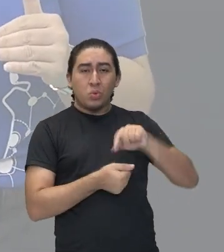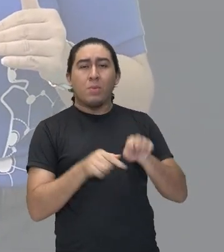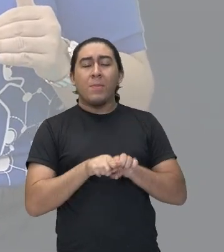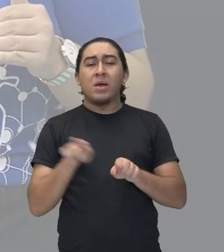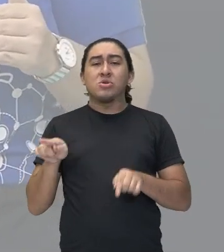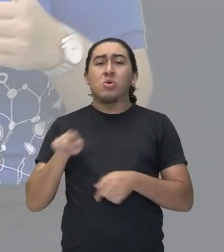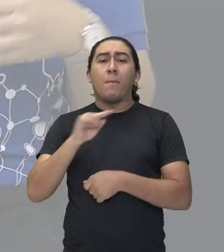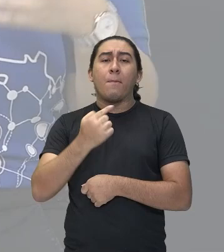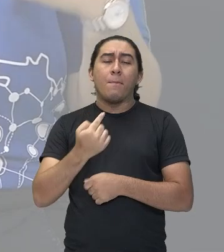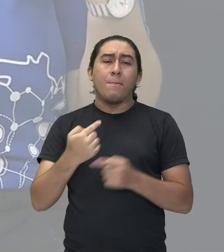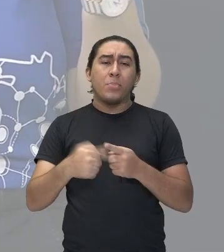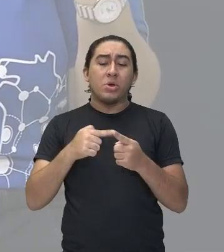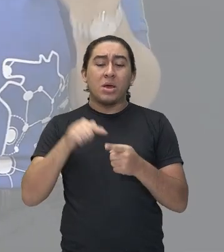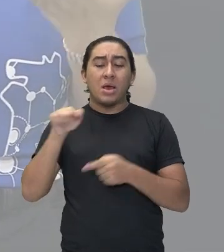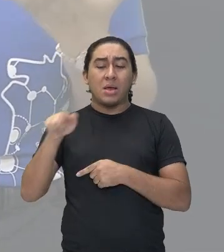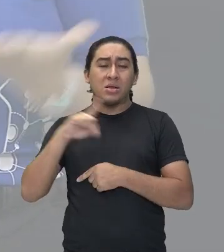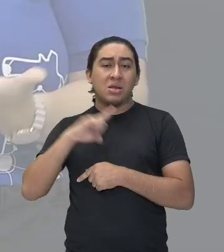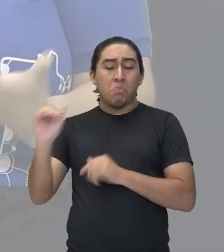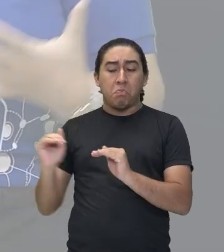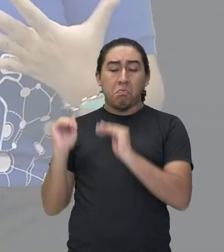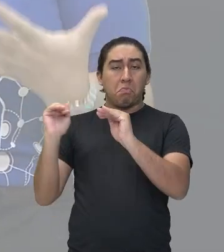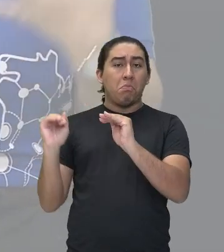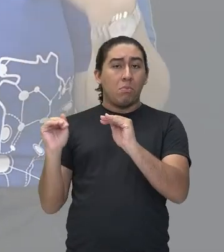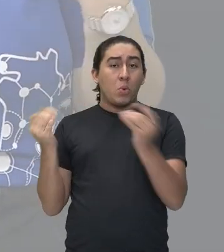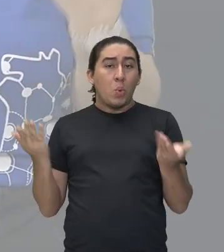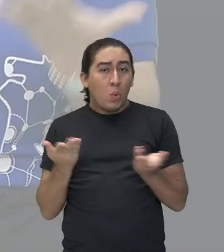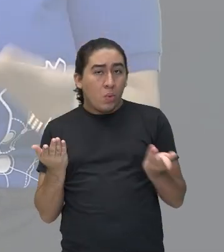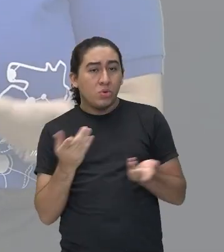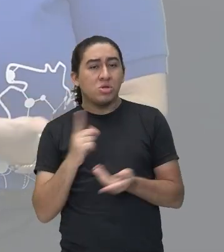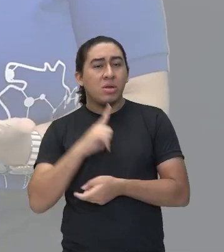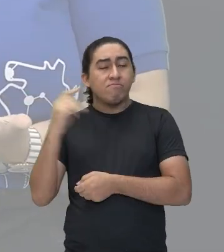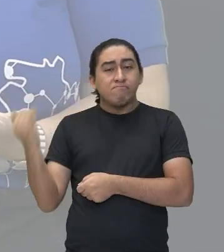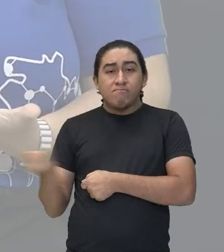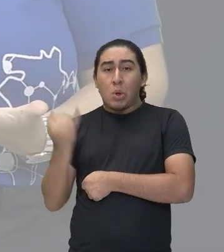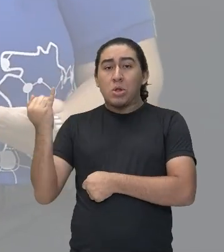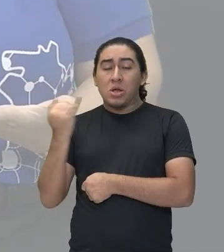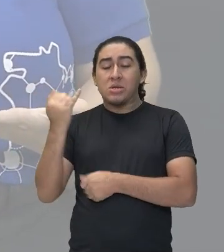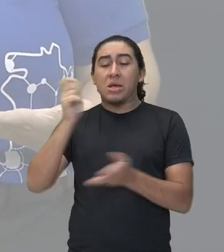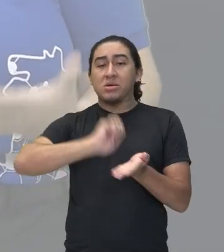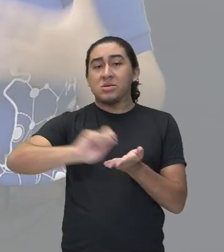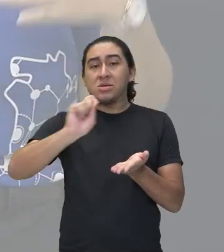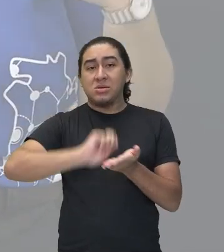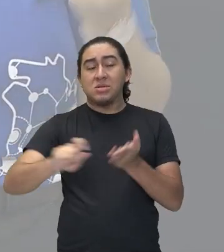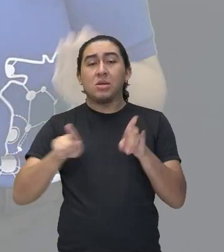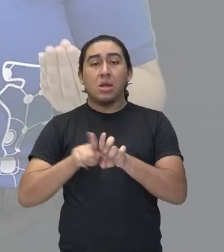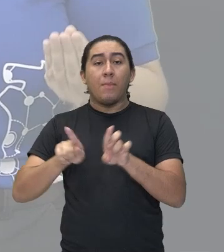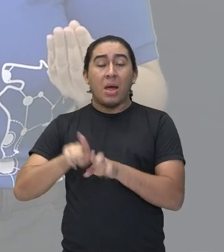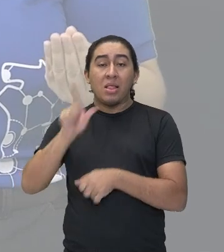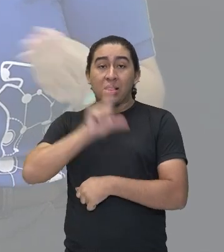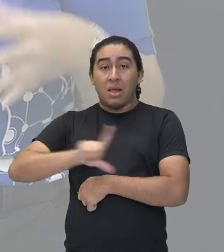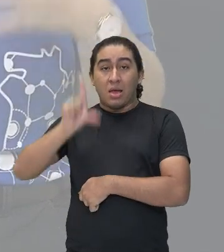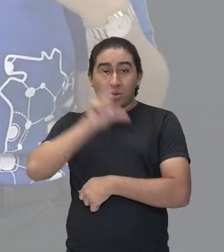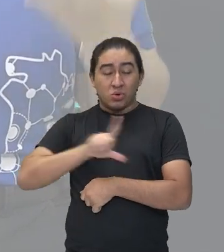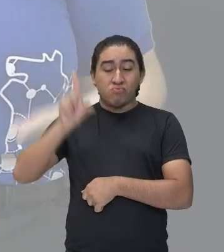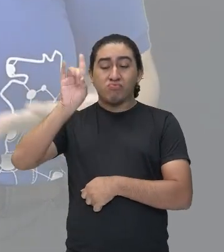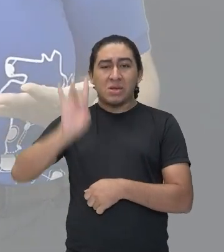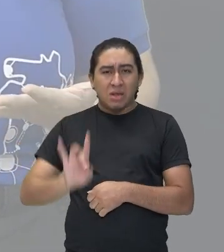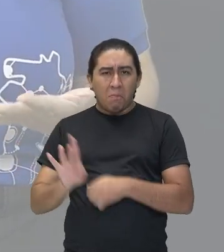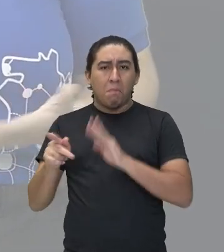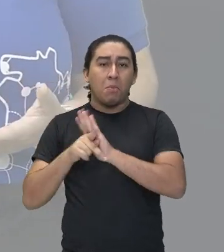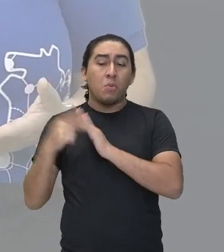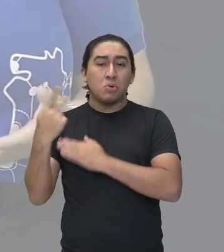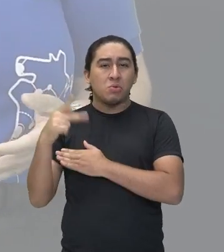alçou este posto? O que faz de Fernando Pessoa ter uma escrita, uma literatura assim tão especial e